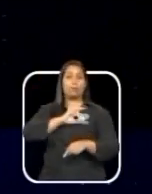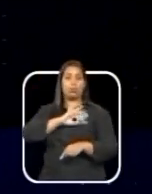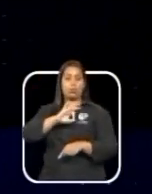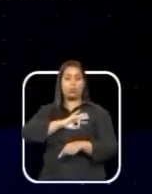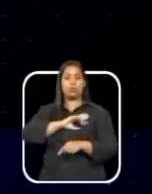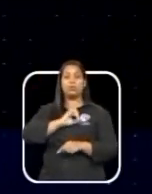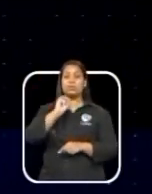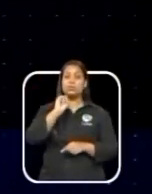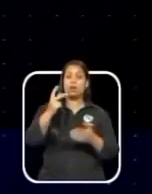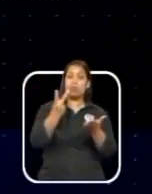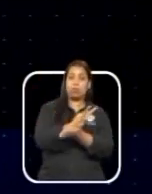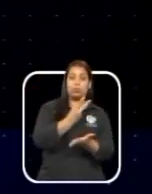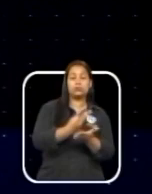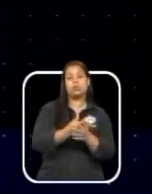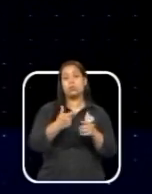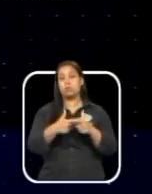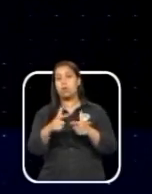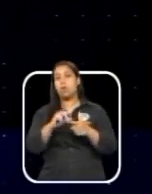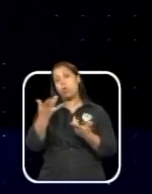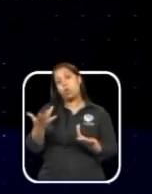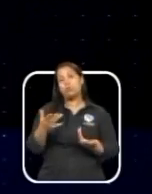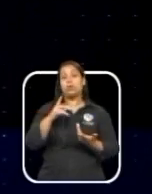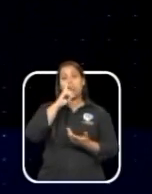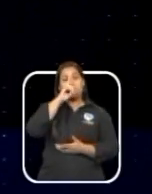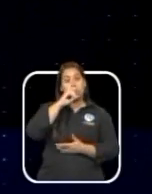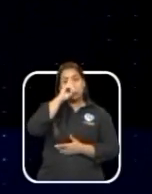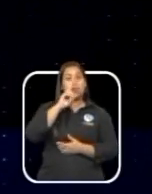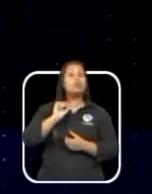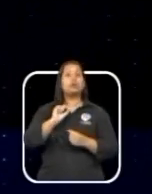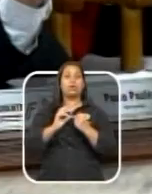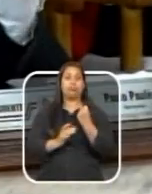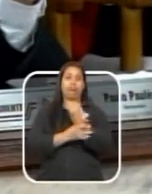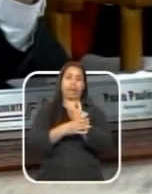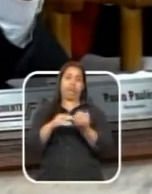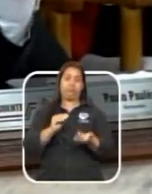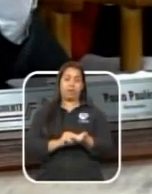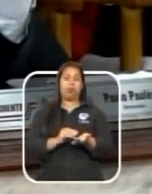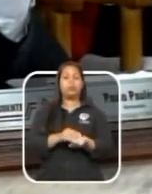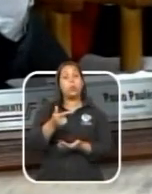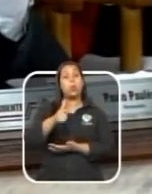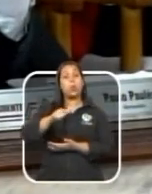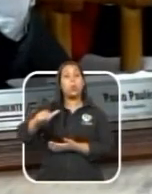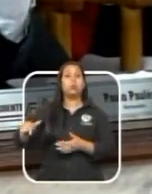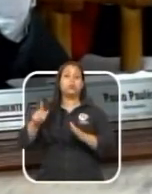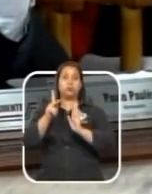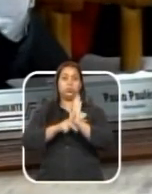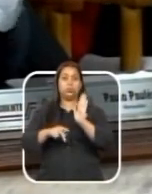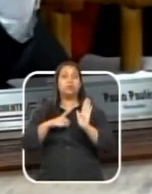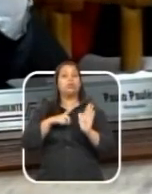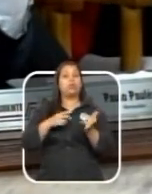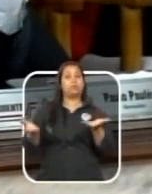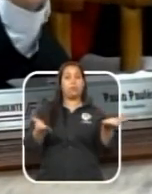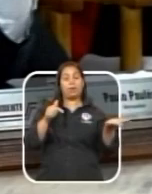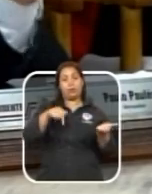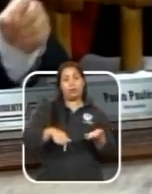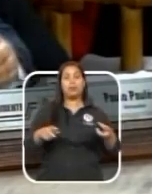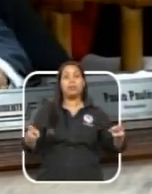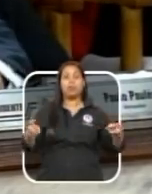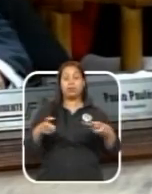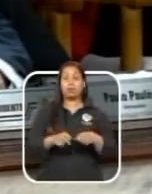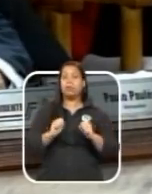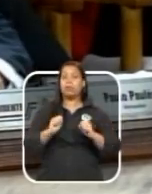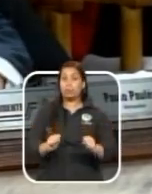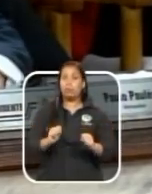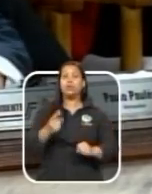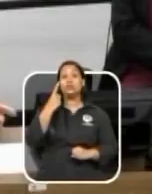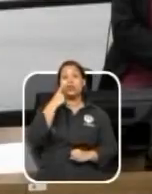em casos de emergência ou risco de segurança. Esses e outros projetos em tramitação na